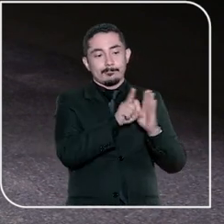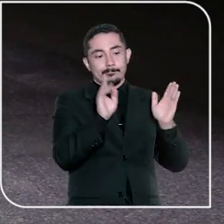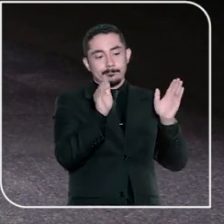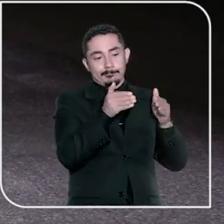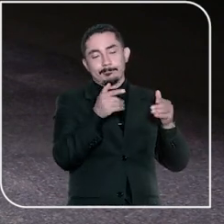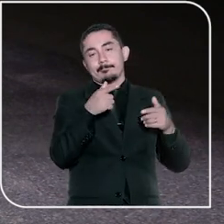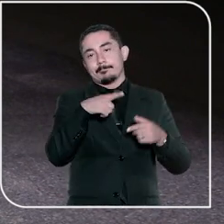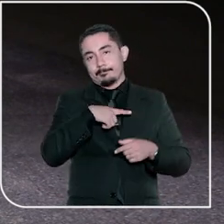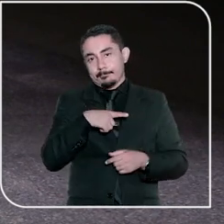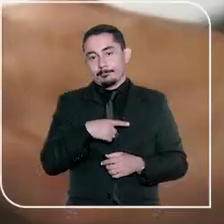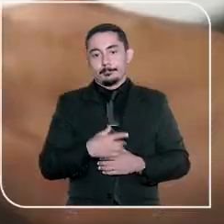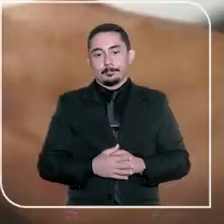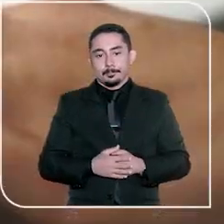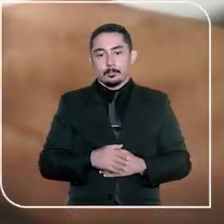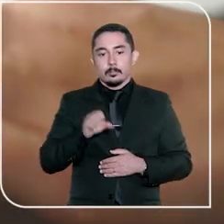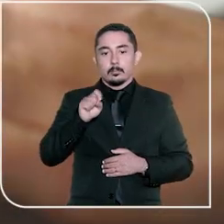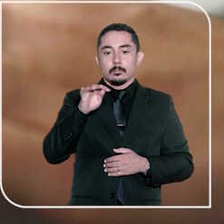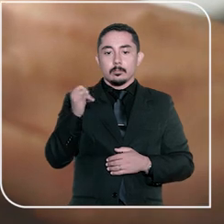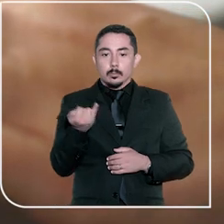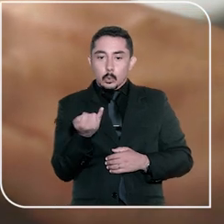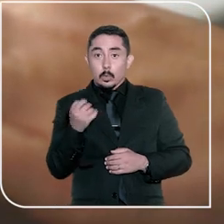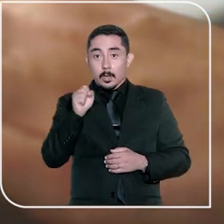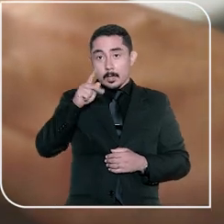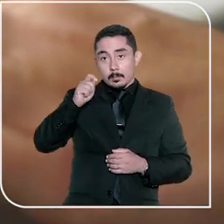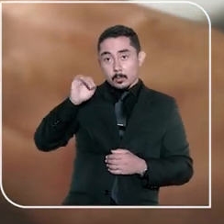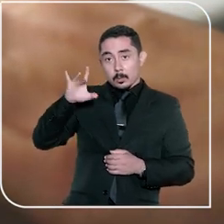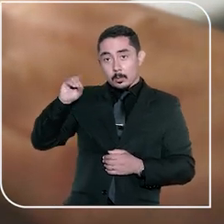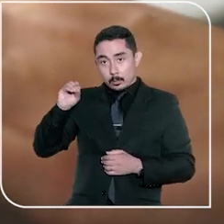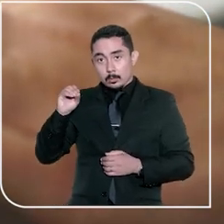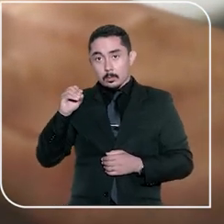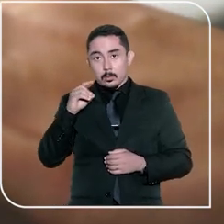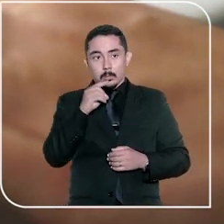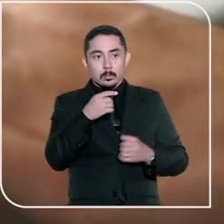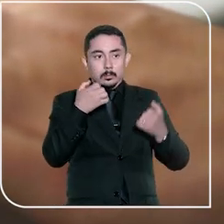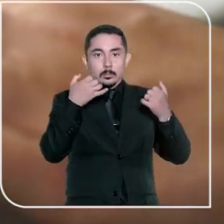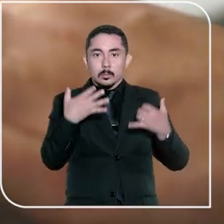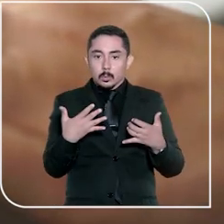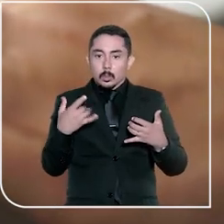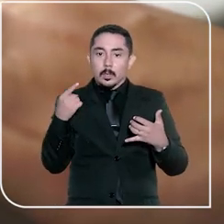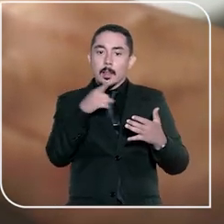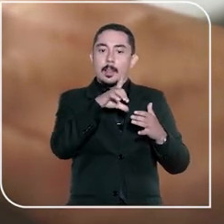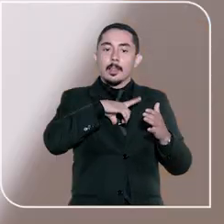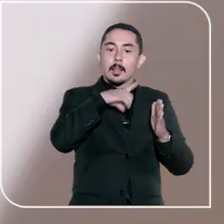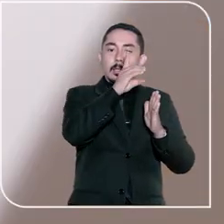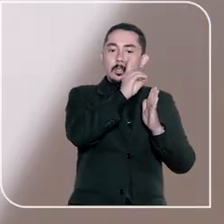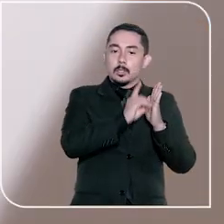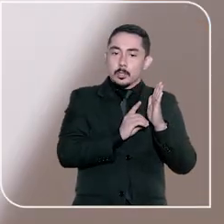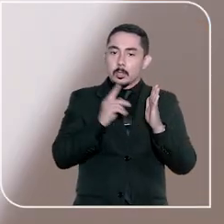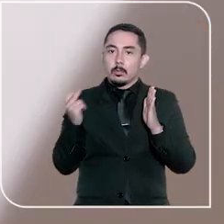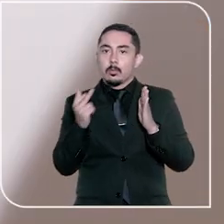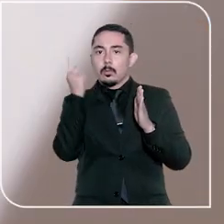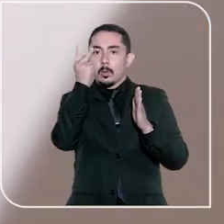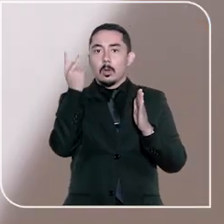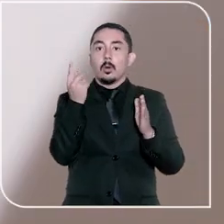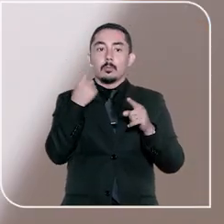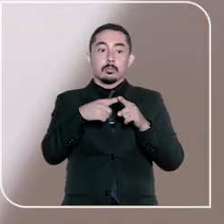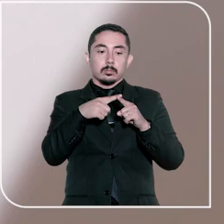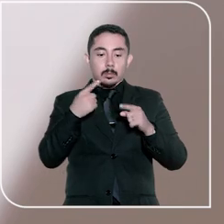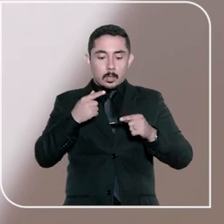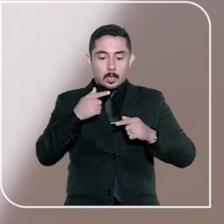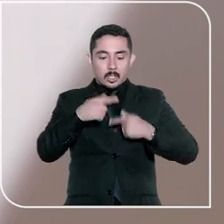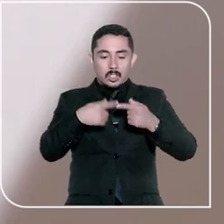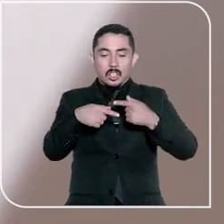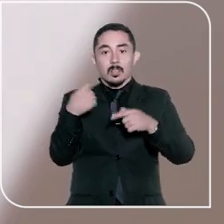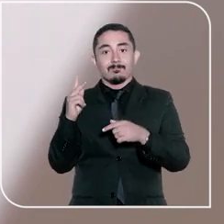a legislação vigente ao STJ o espólio sustentou que a beneficiária adquiria o direito de receber os valores com a geração do